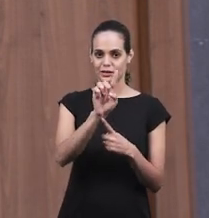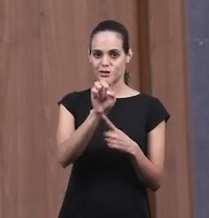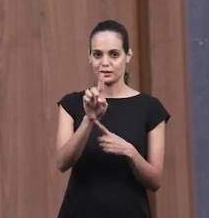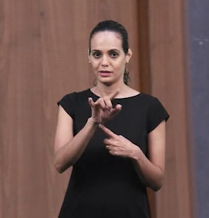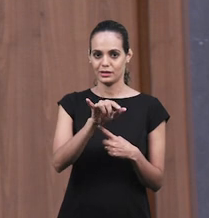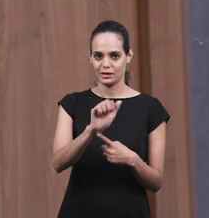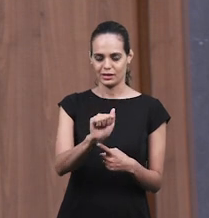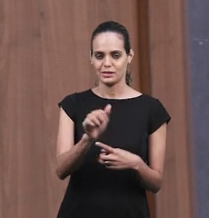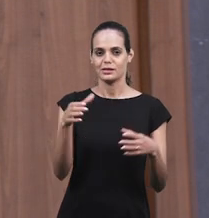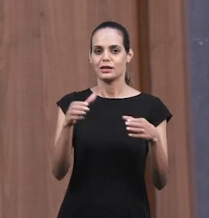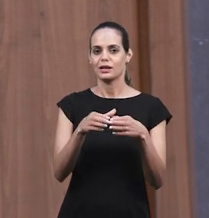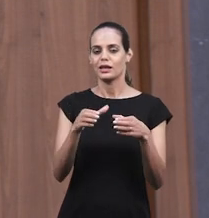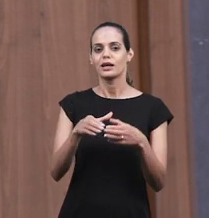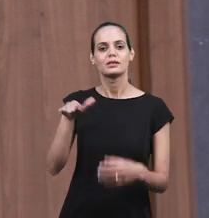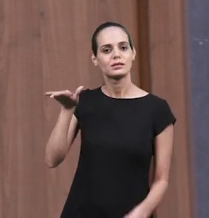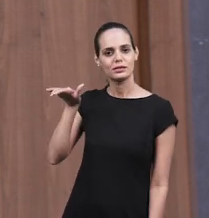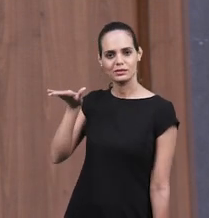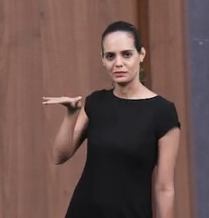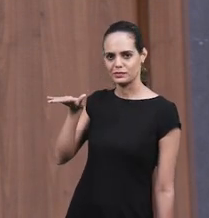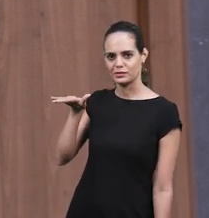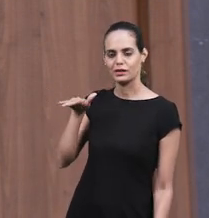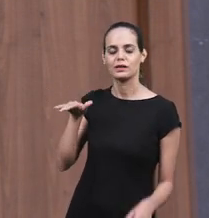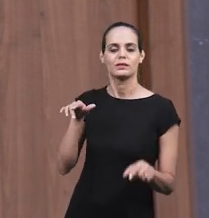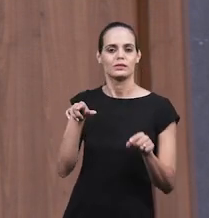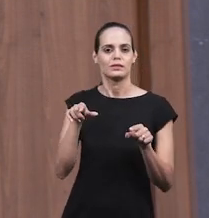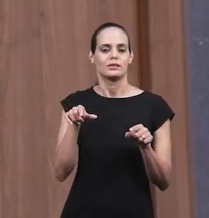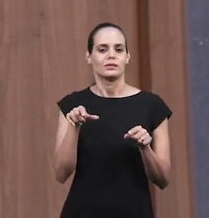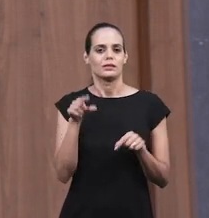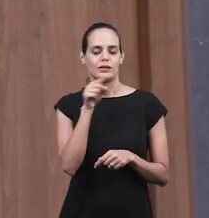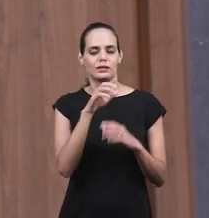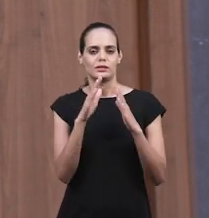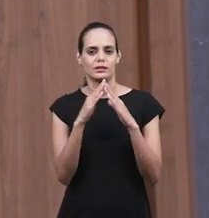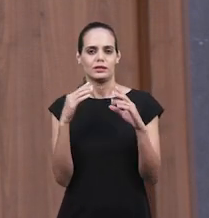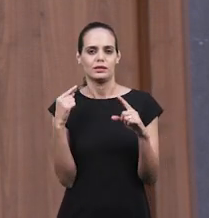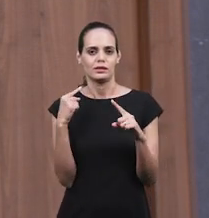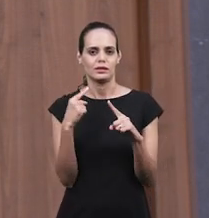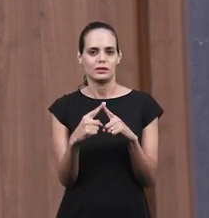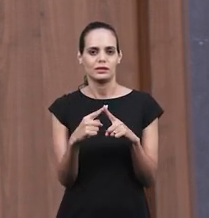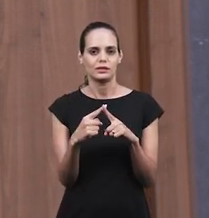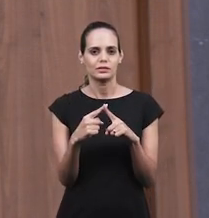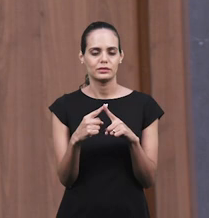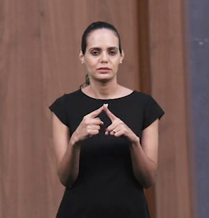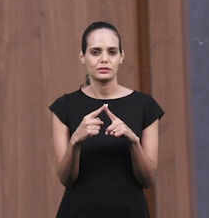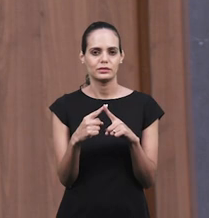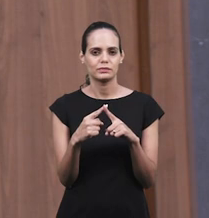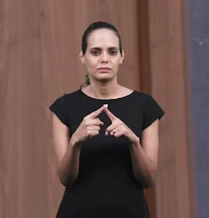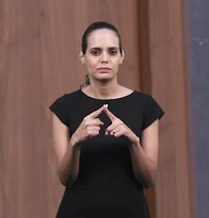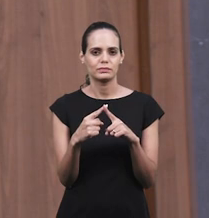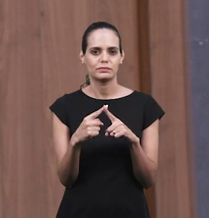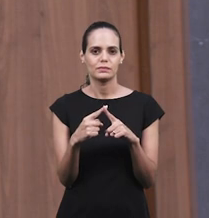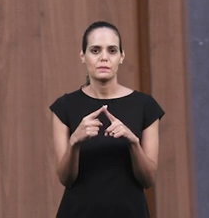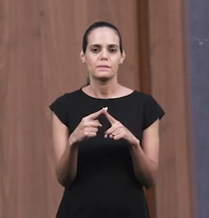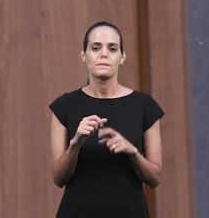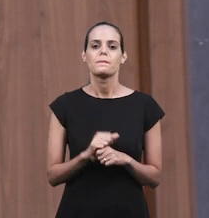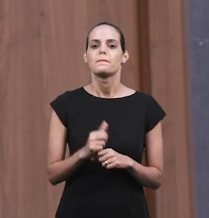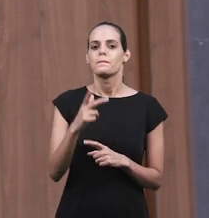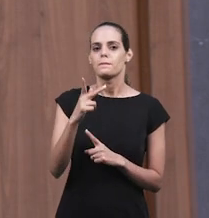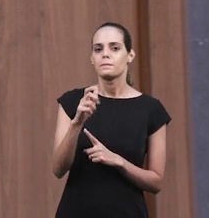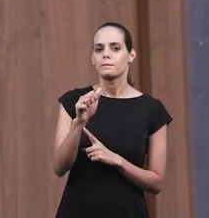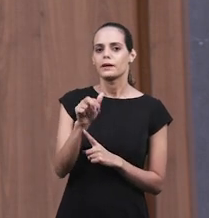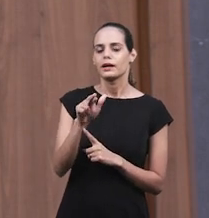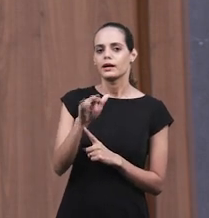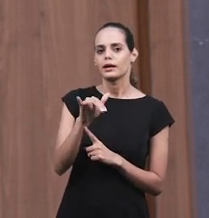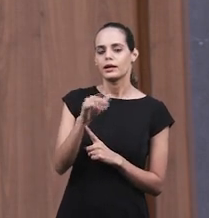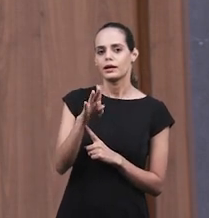a participação da Késia, que é da classe de intermediários da igreja lá em João Pessoa, capital do estado da